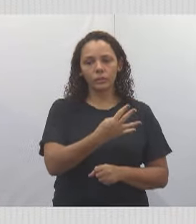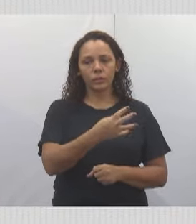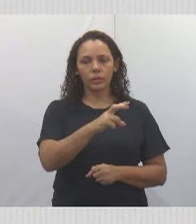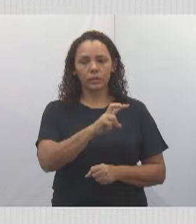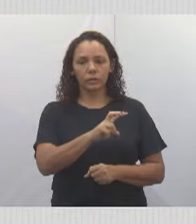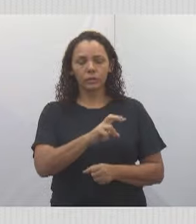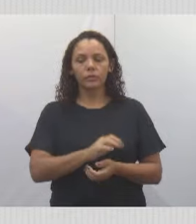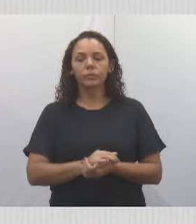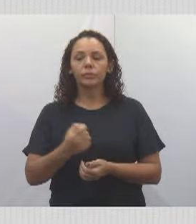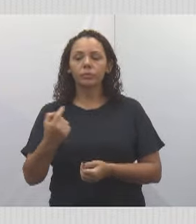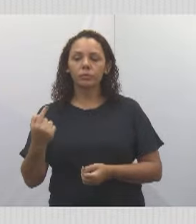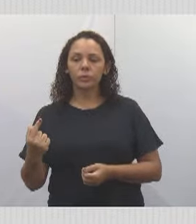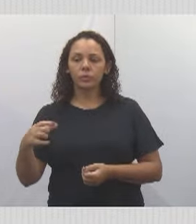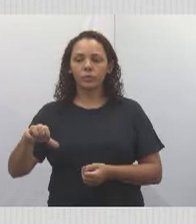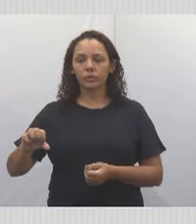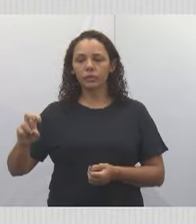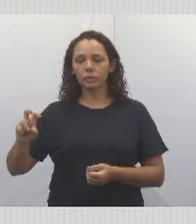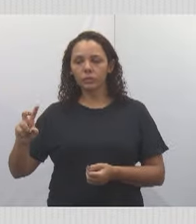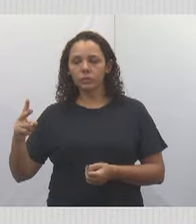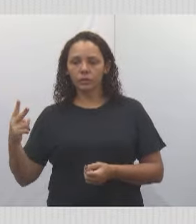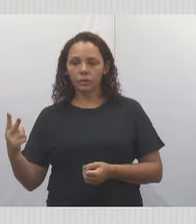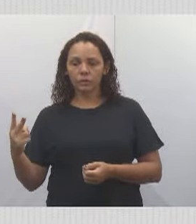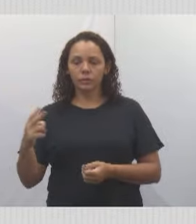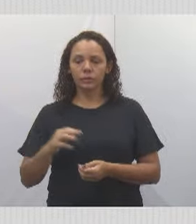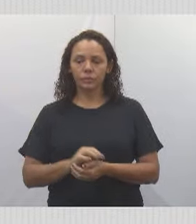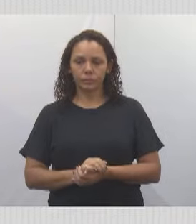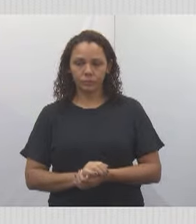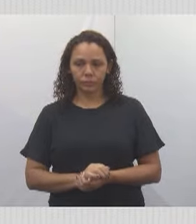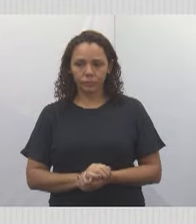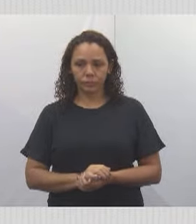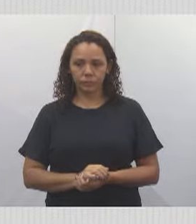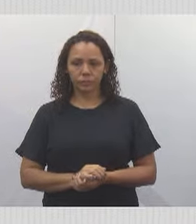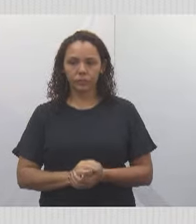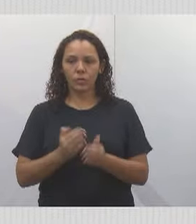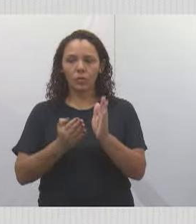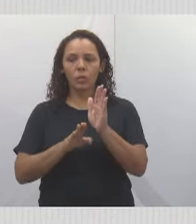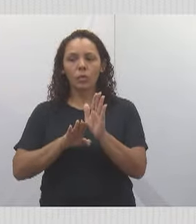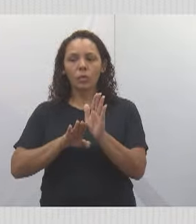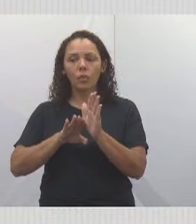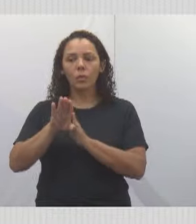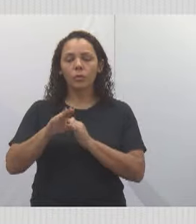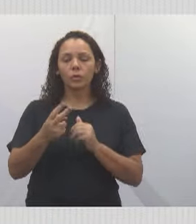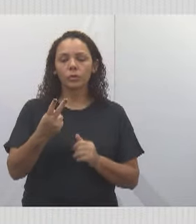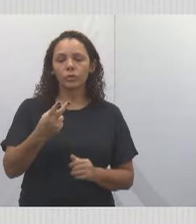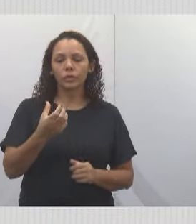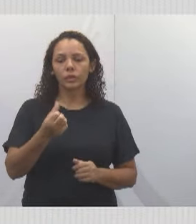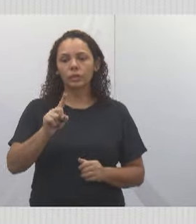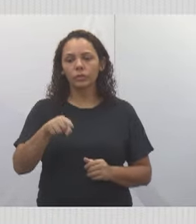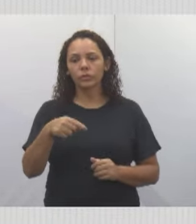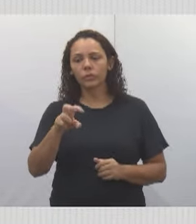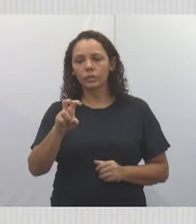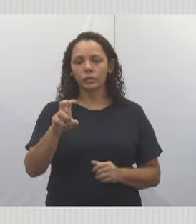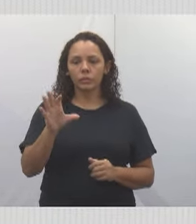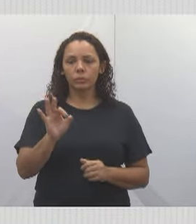para 1.952 no segundo quadrimestre de 2024, perfazendo um aumento de 26,5% de